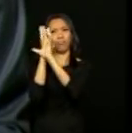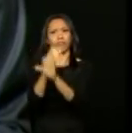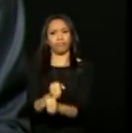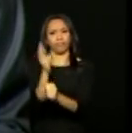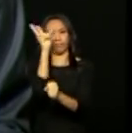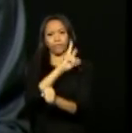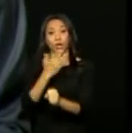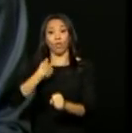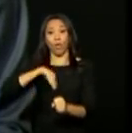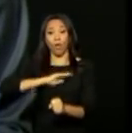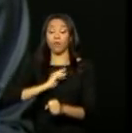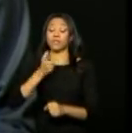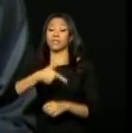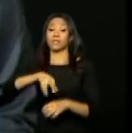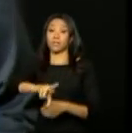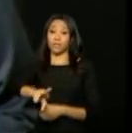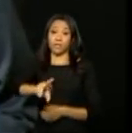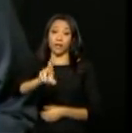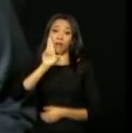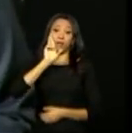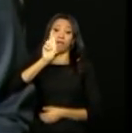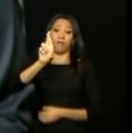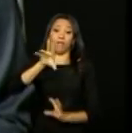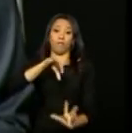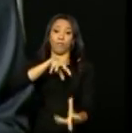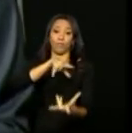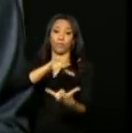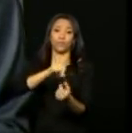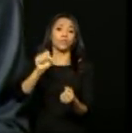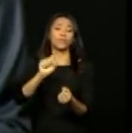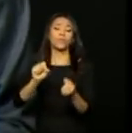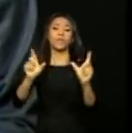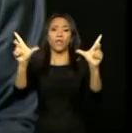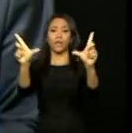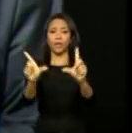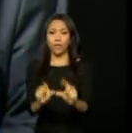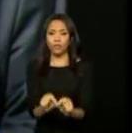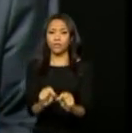referência mundial na redução das desigualdades.